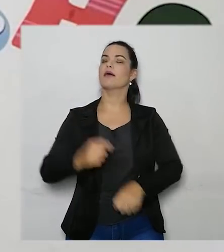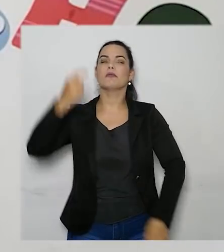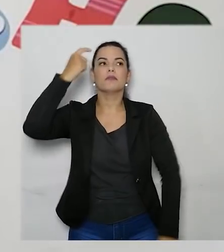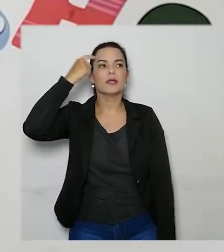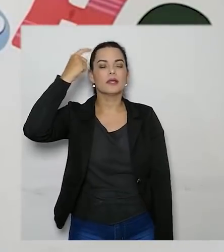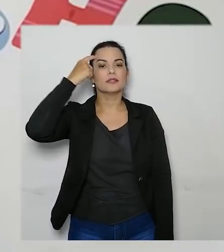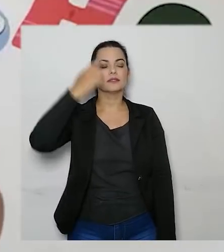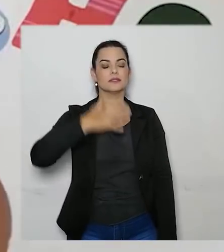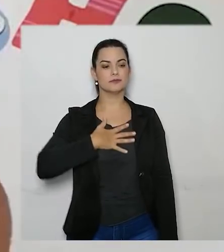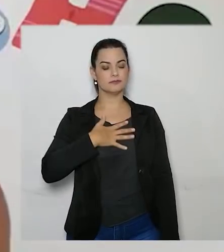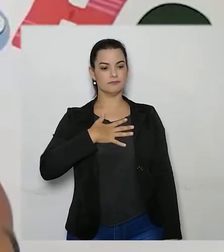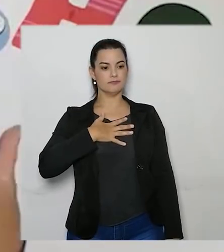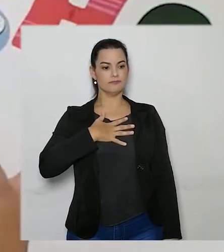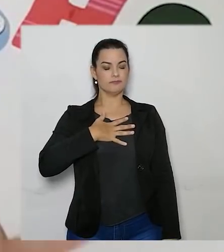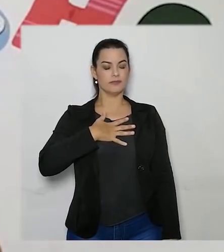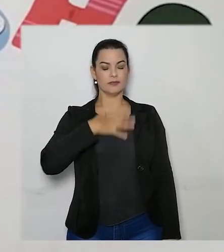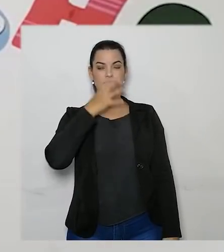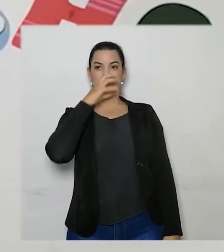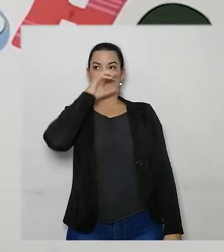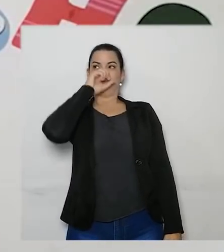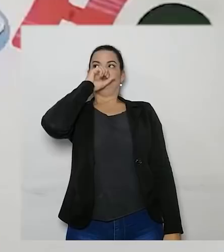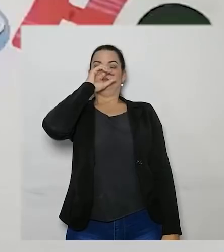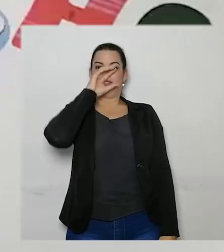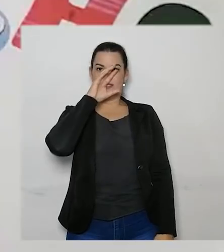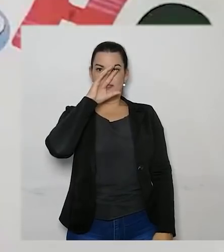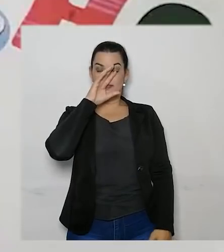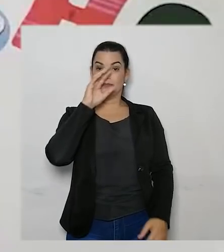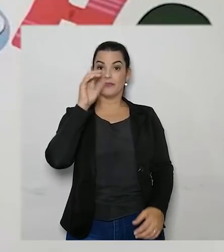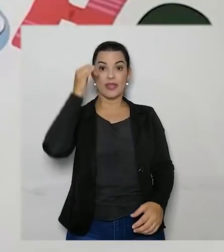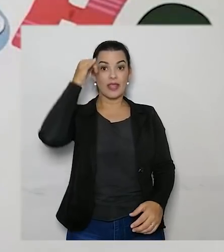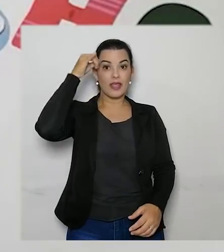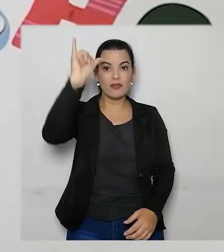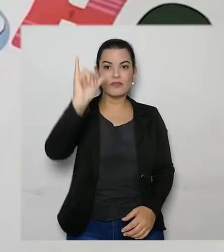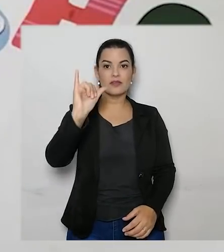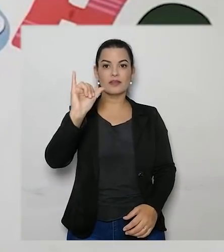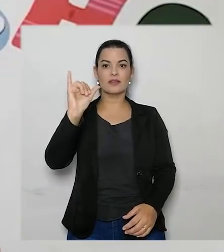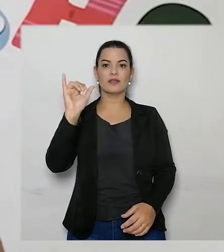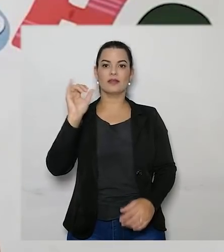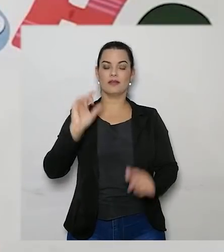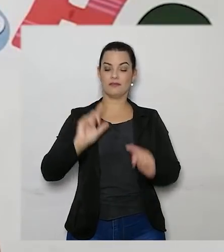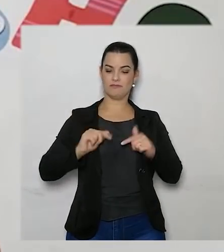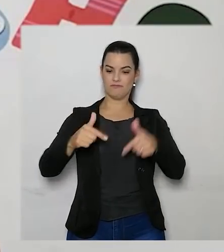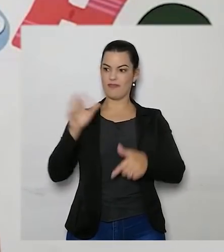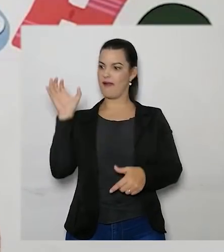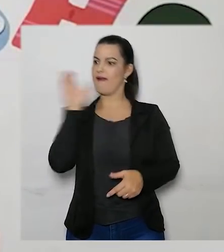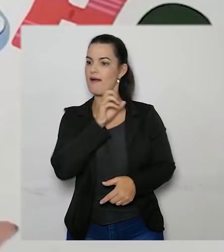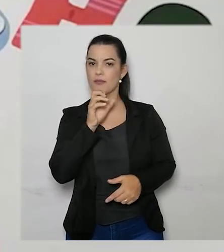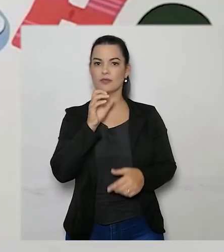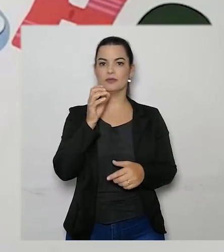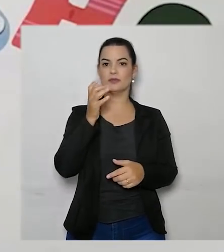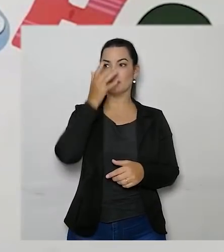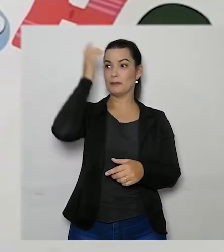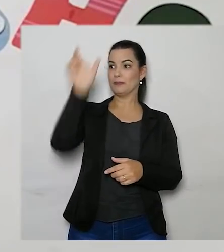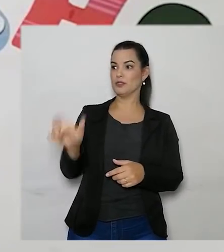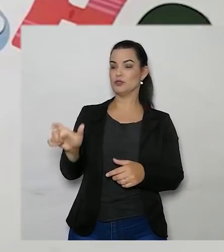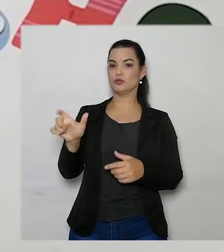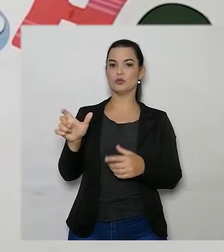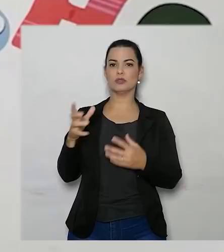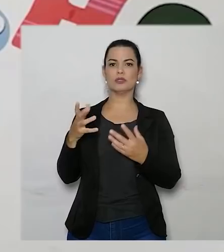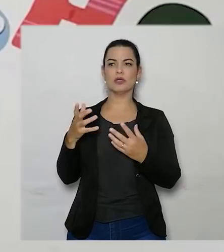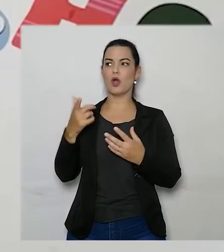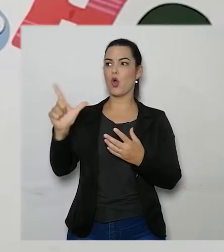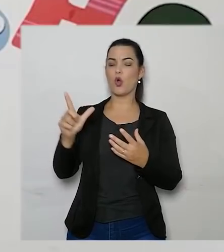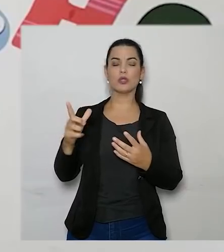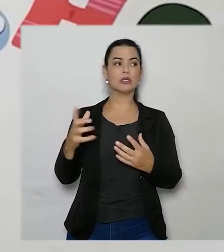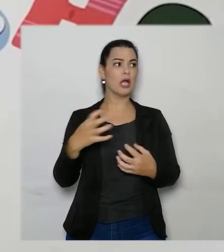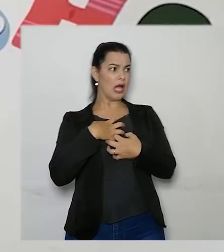pouquinho, pensar e não agir de maneira tão impulsiva, magoando, né? Deixando as outras pessoas